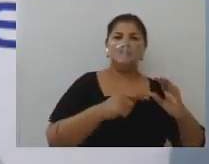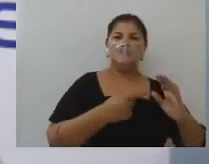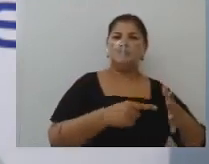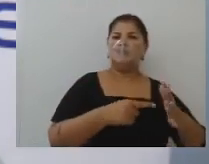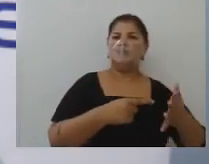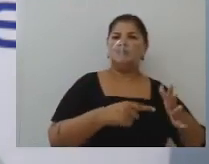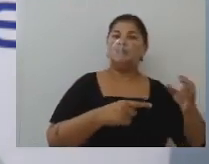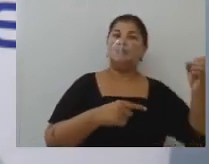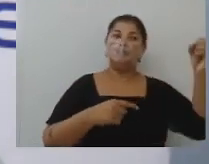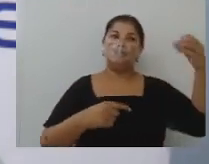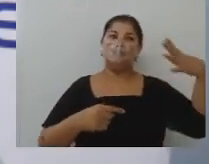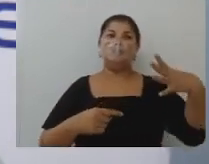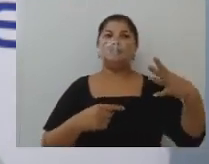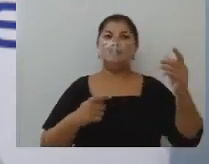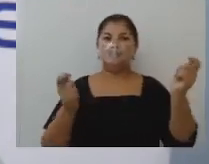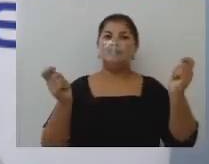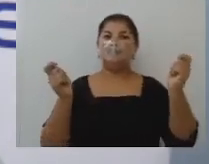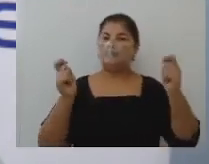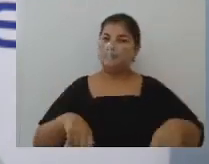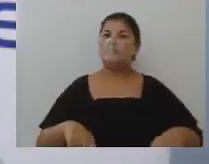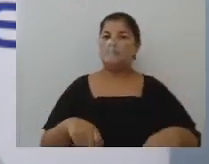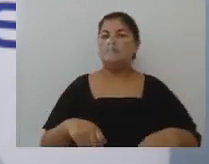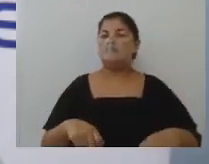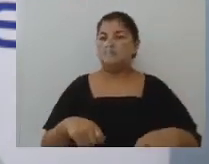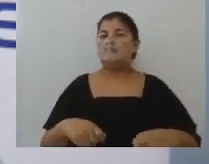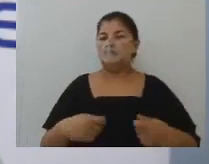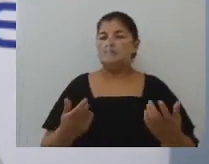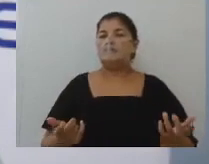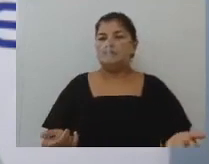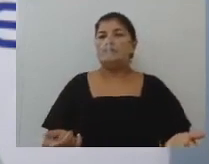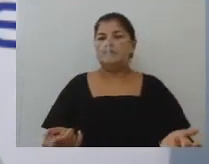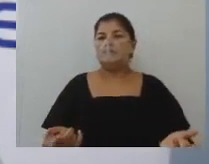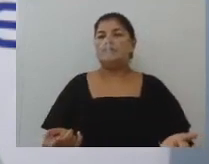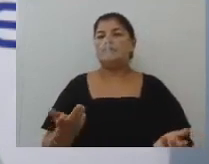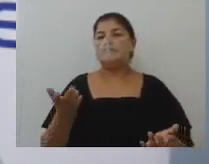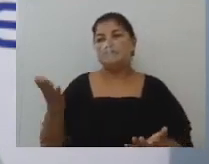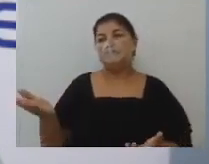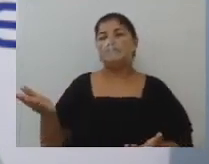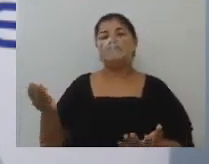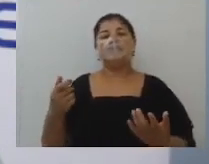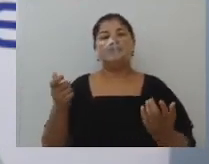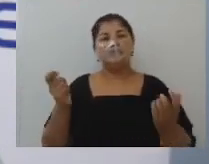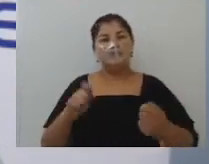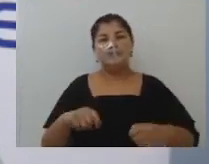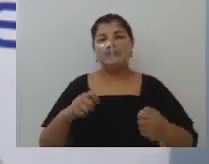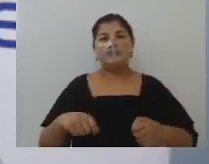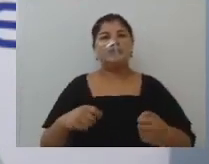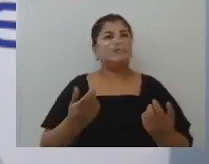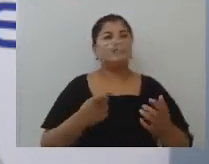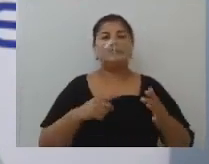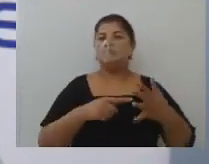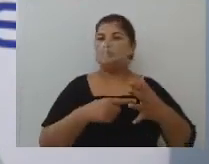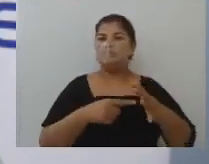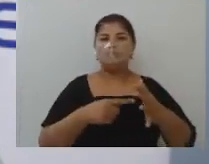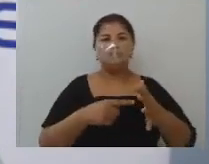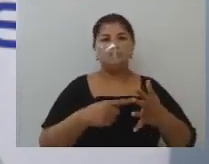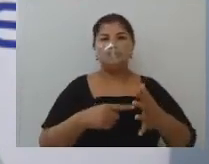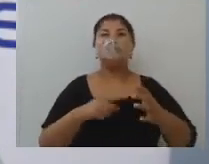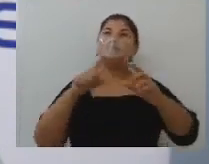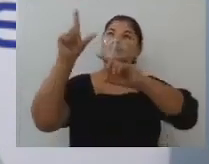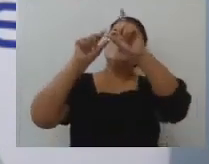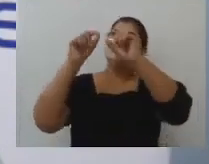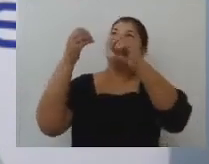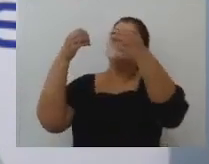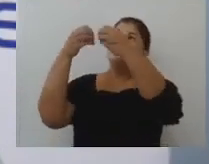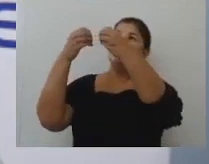com luz, que funcione desse jeito. Não é isso? E aí eu tenho combustível eterno. Sempre que eu estiver perto de uma estrela,